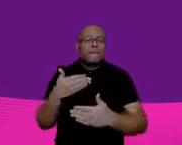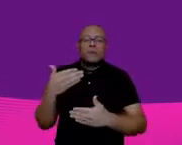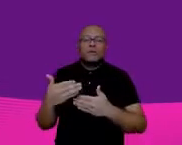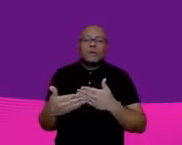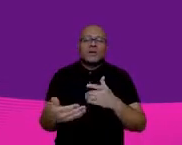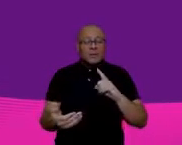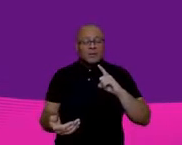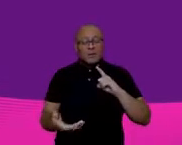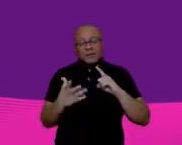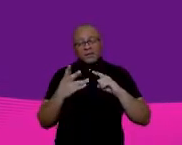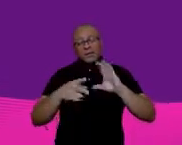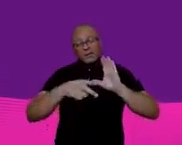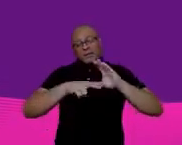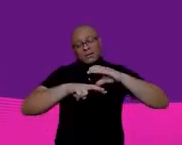tomografia. Consigo fazer o